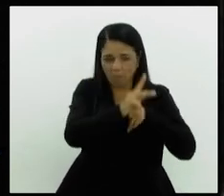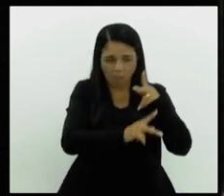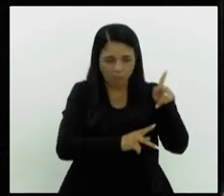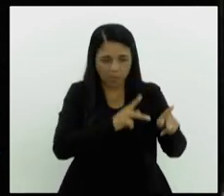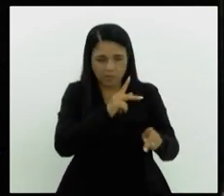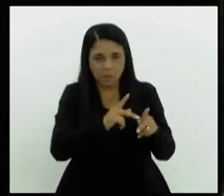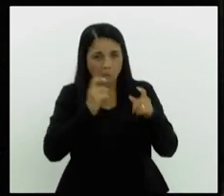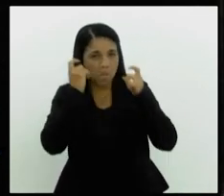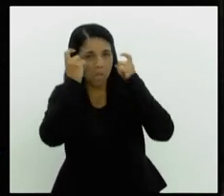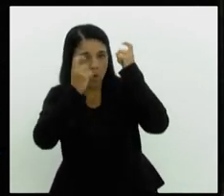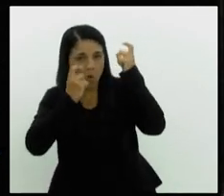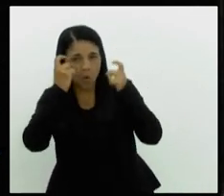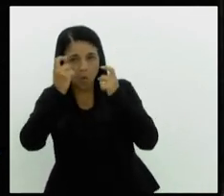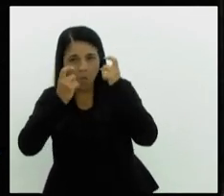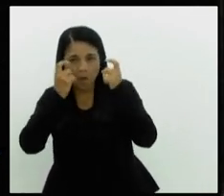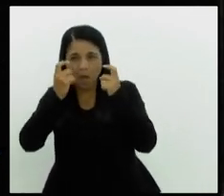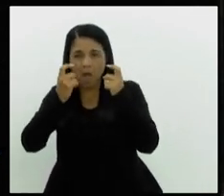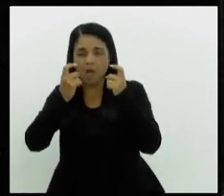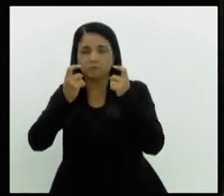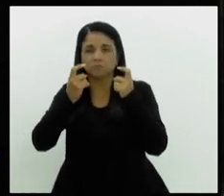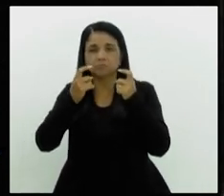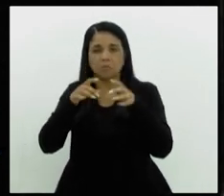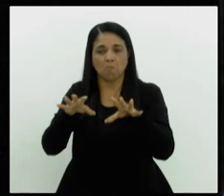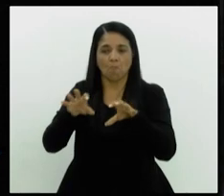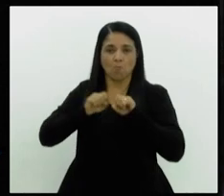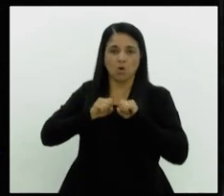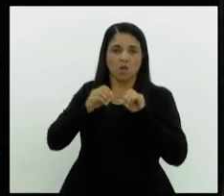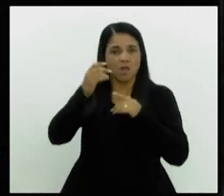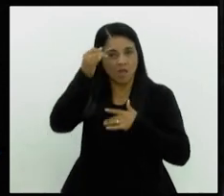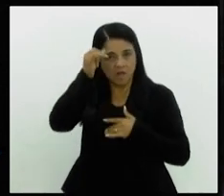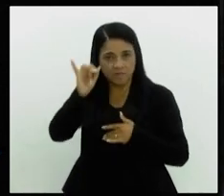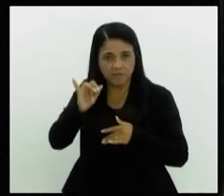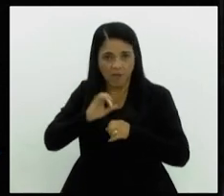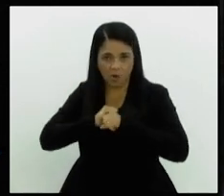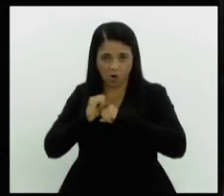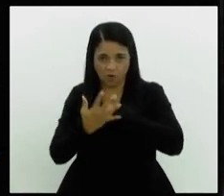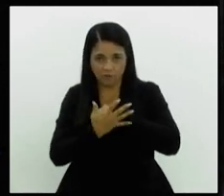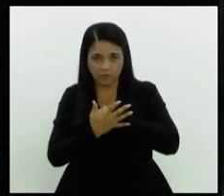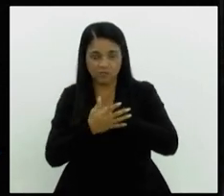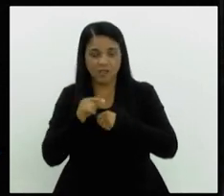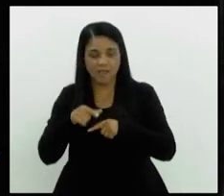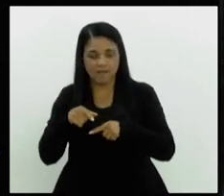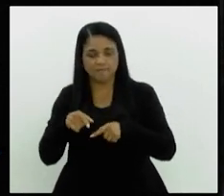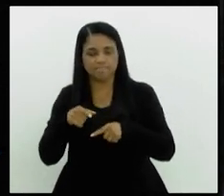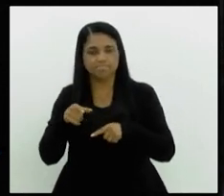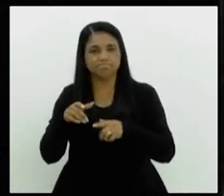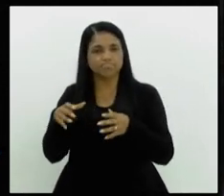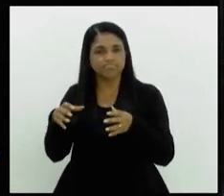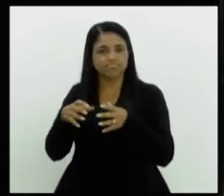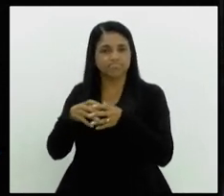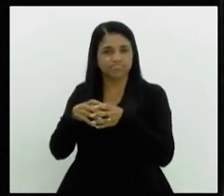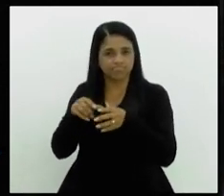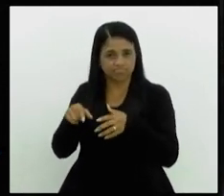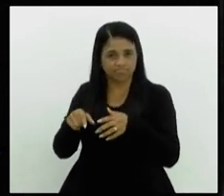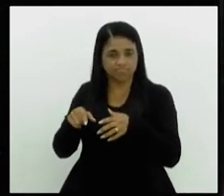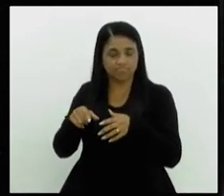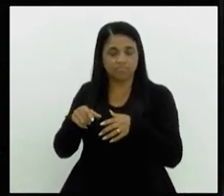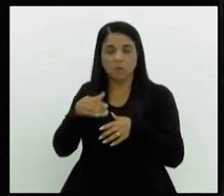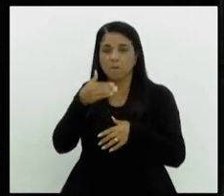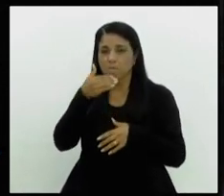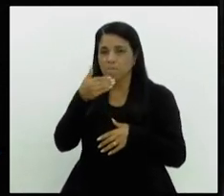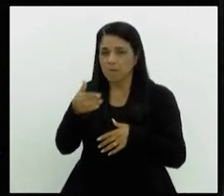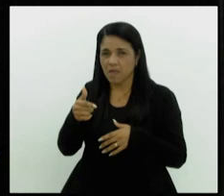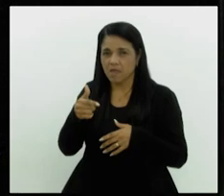preocupado no combate à Covid, eles ingressam então e dizem, e pedem que durante a pandemia